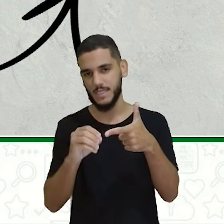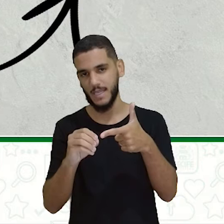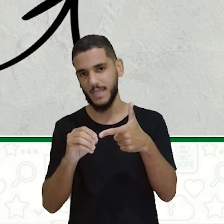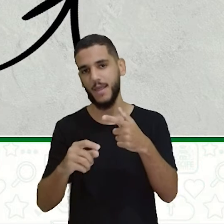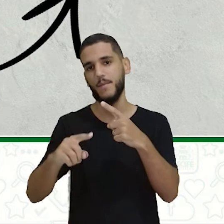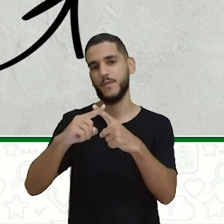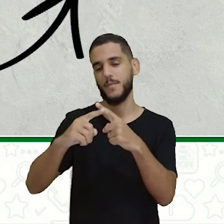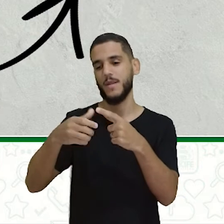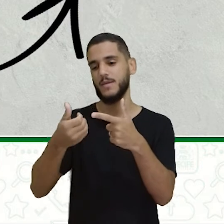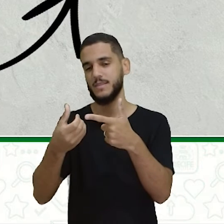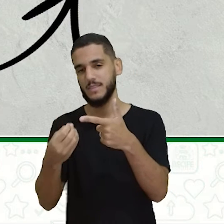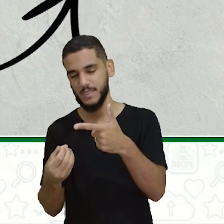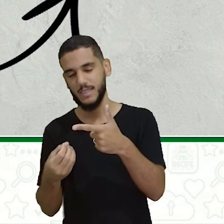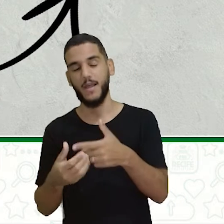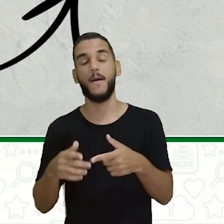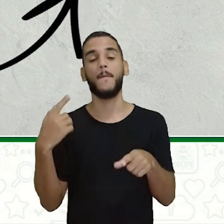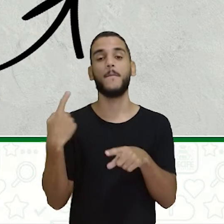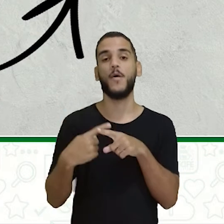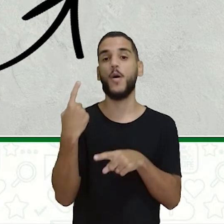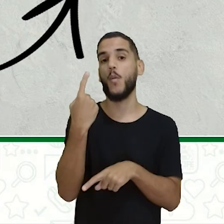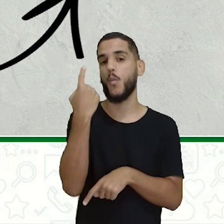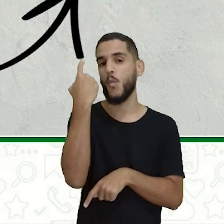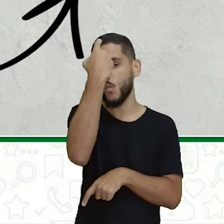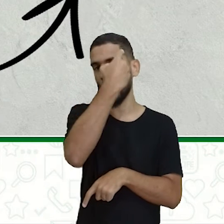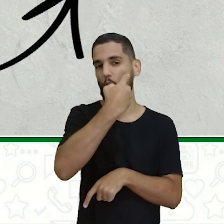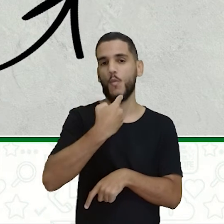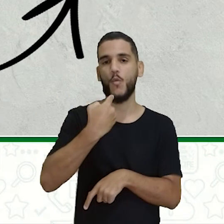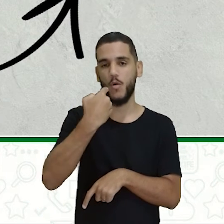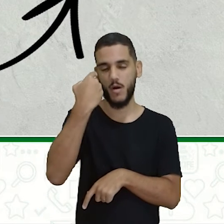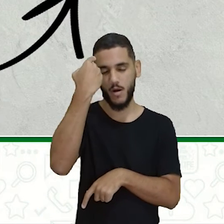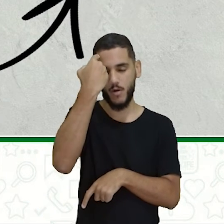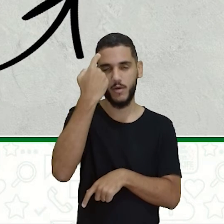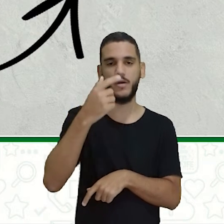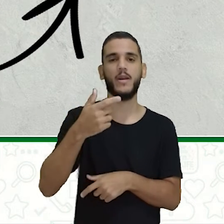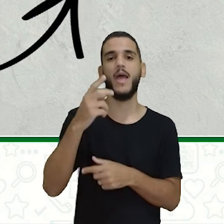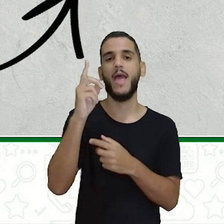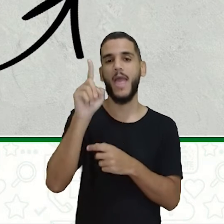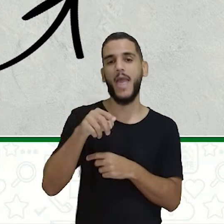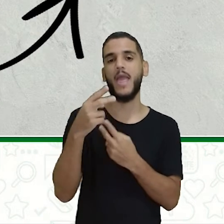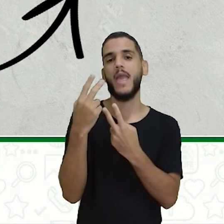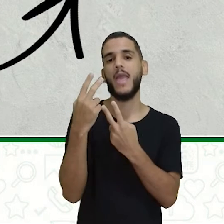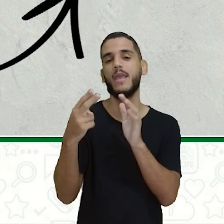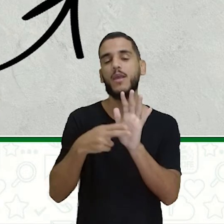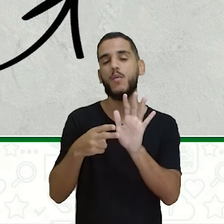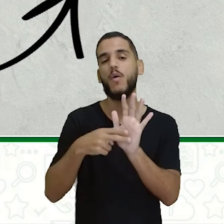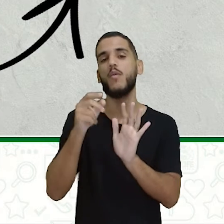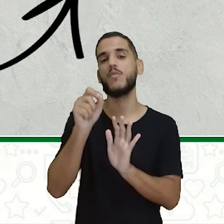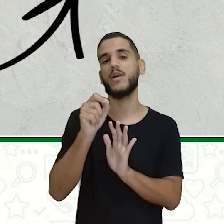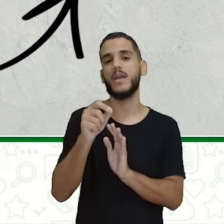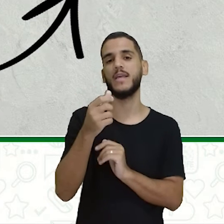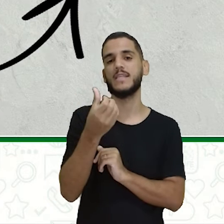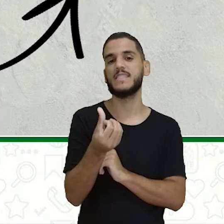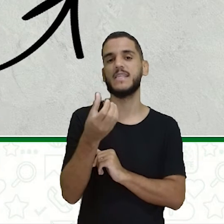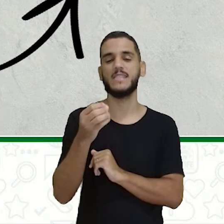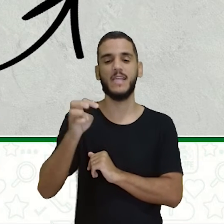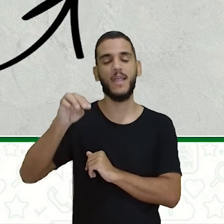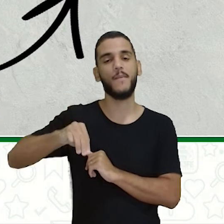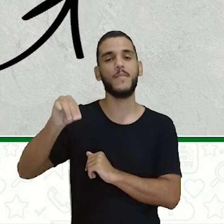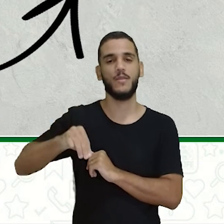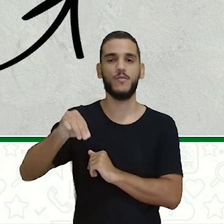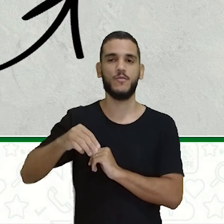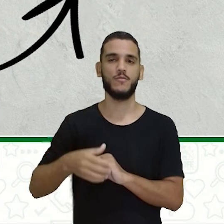uma hora tem 60 minutos, né? Vocês lembram disso? E 1 minuto tem 60 segundos,